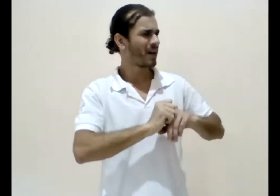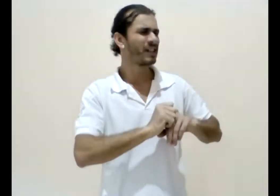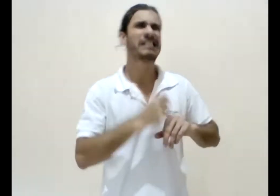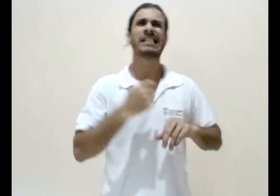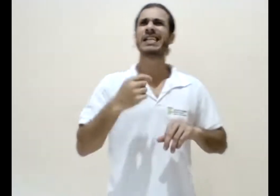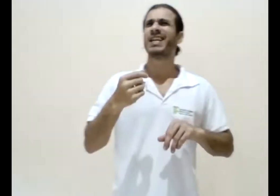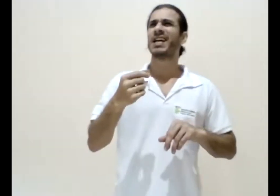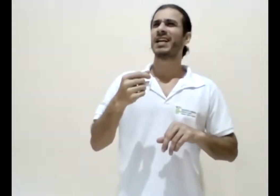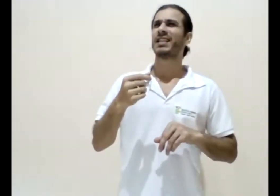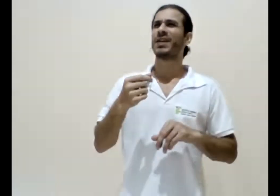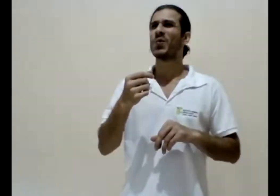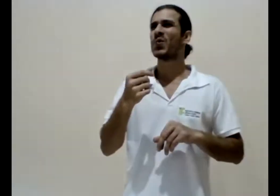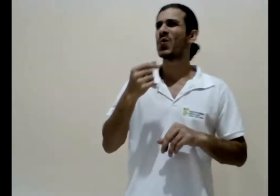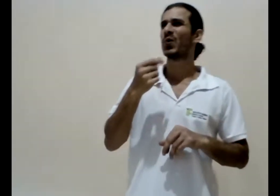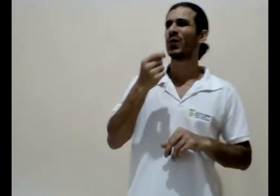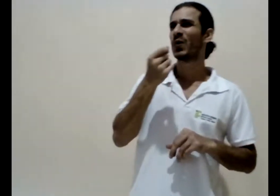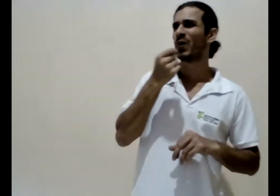de Brechola. Não, o Brechola